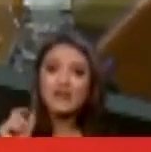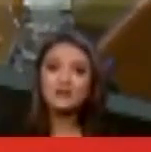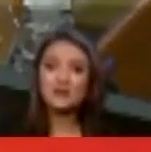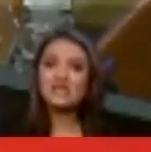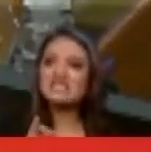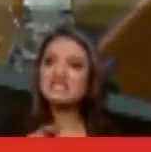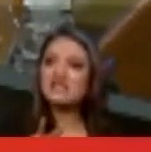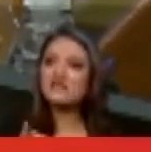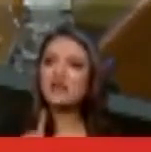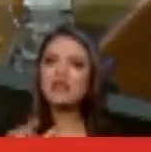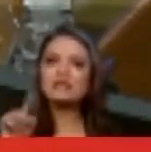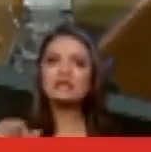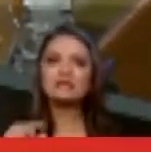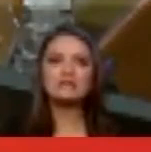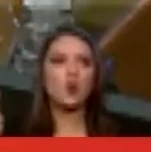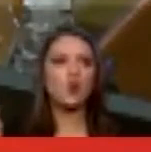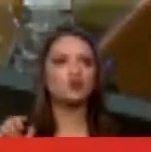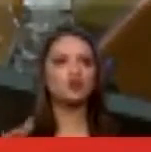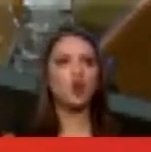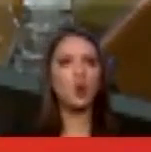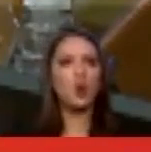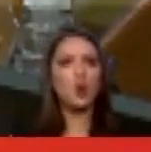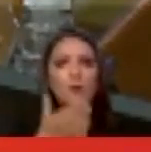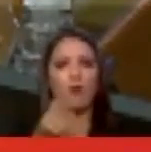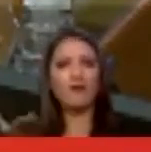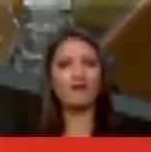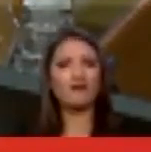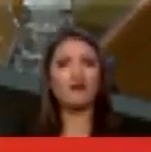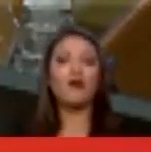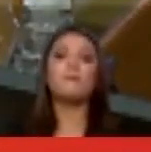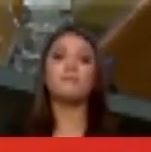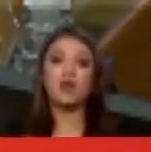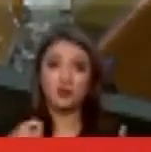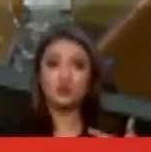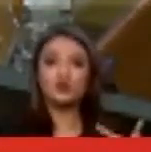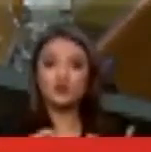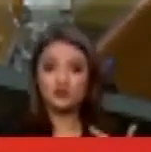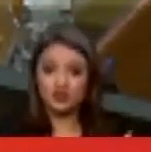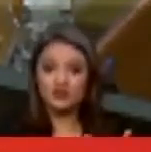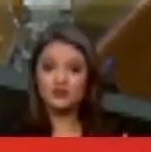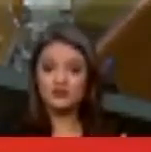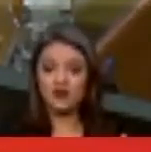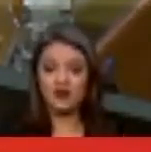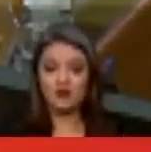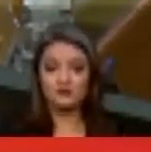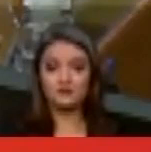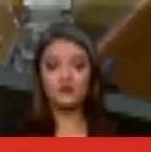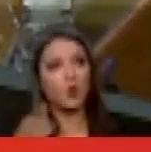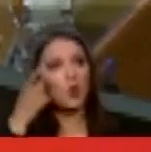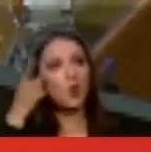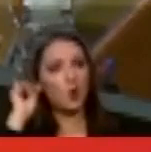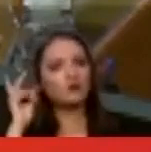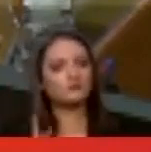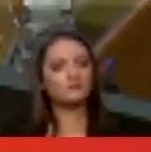chamou o presidente aí bolsonaro de genocida as críticas a bolsonaro foram feitas em 27 de julho durante o ato vamos